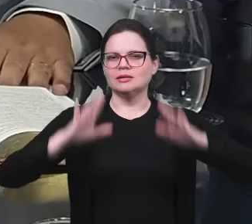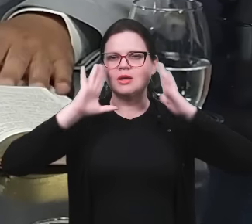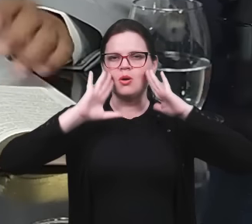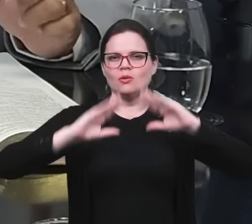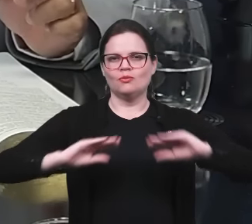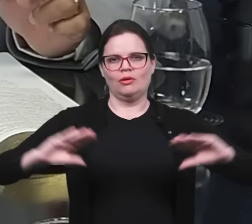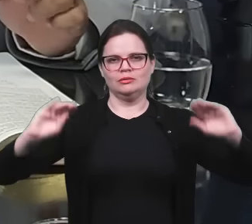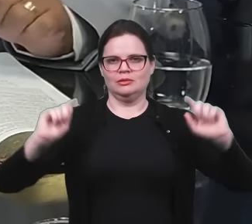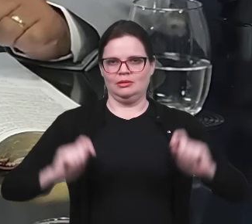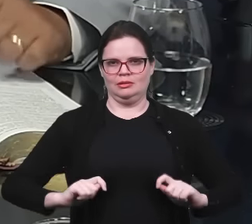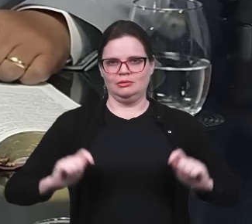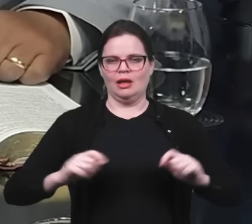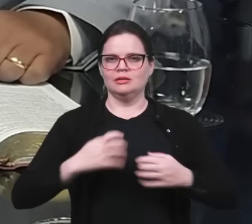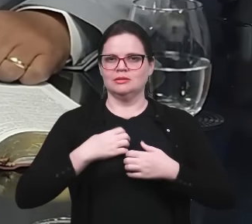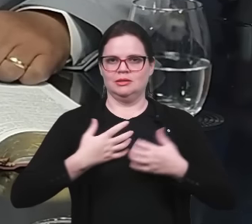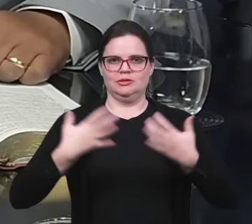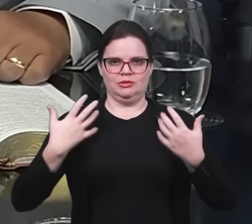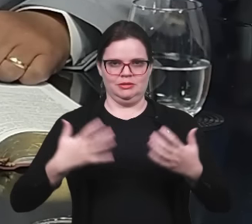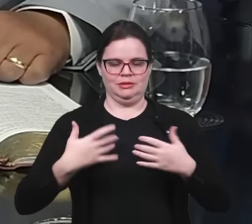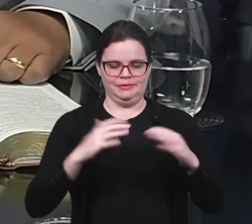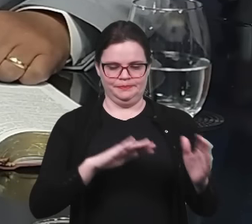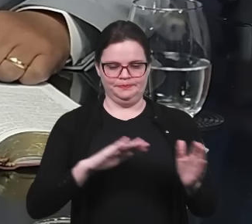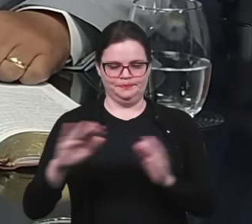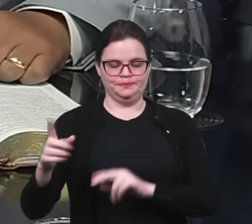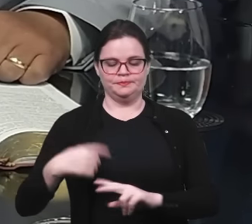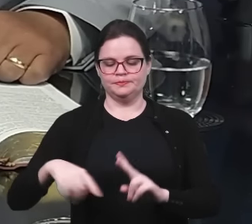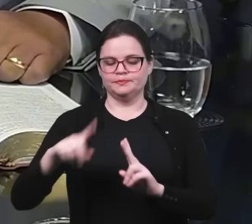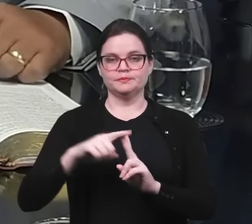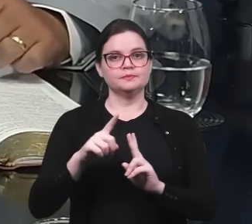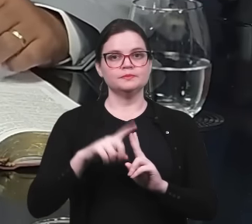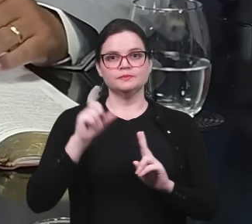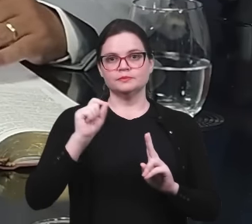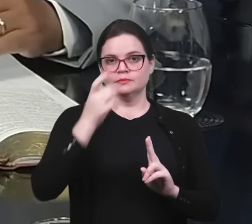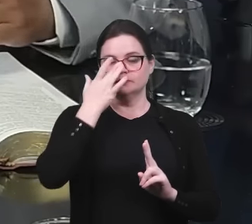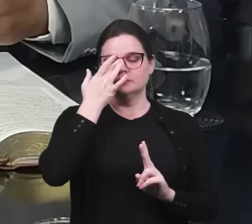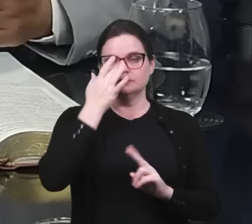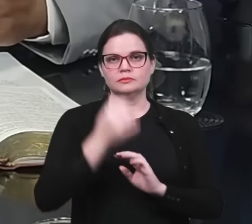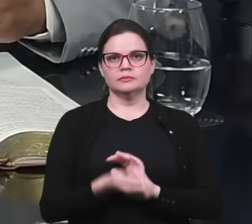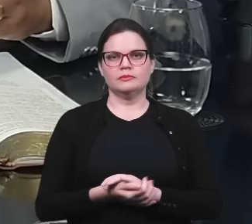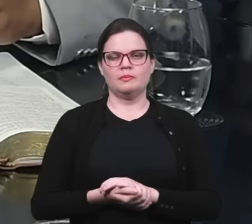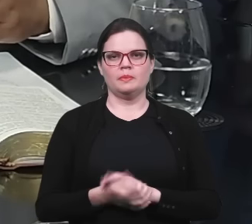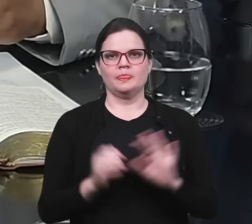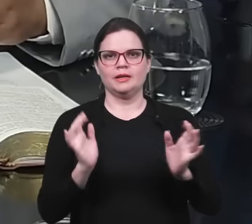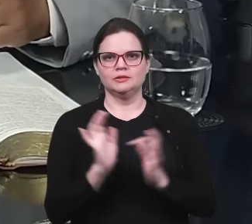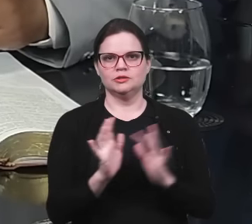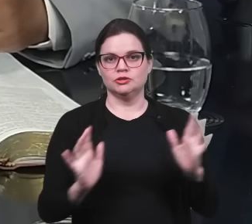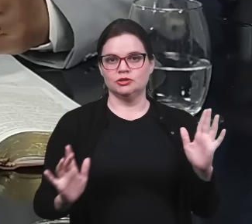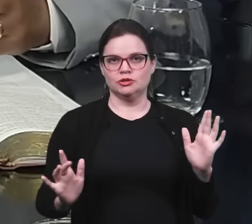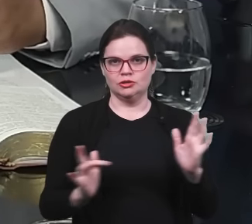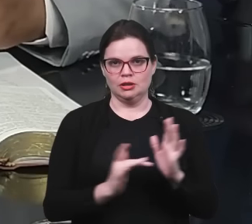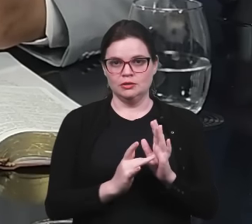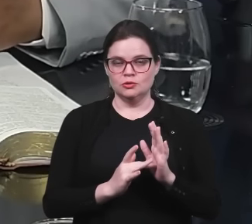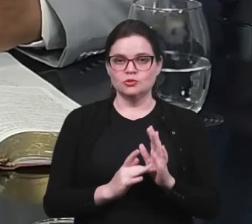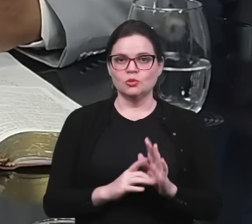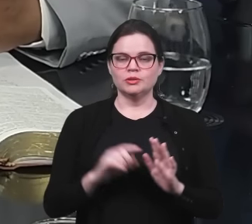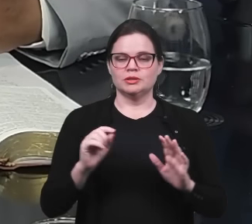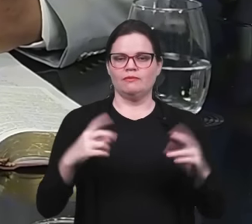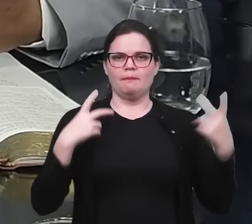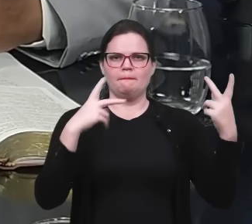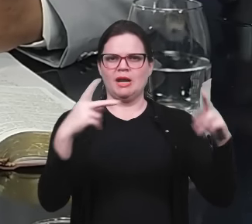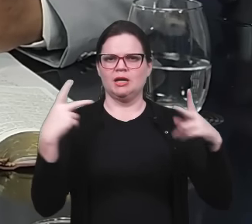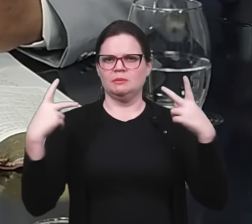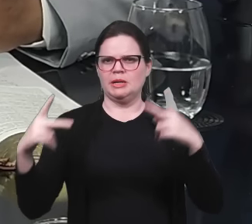alegria. Glória a Deus. Amém. A segunda coisa é que Jesus chegou ali, estava pregando a